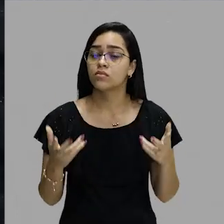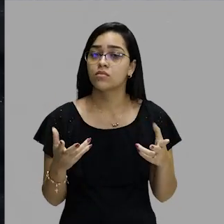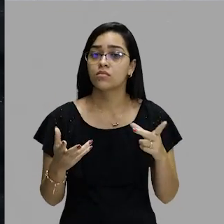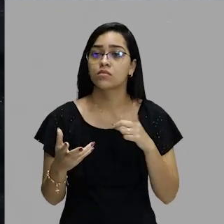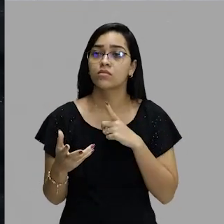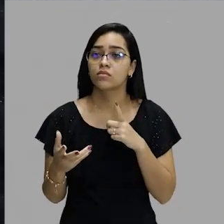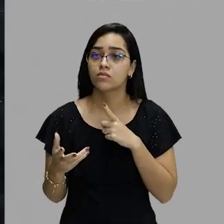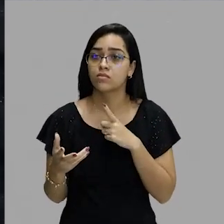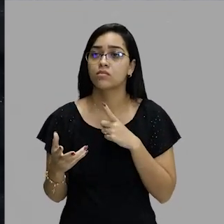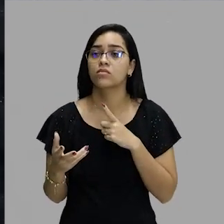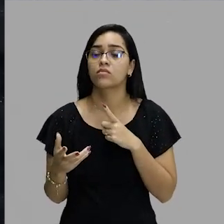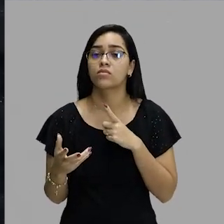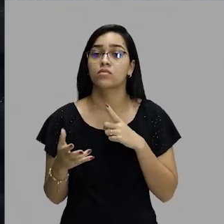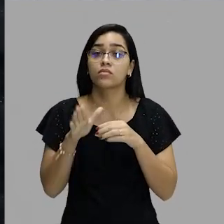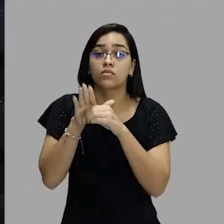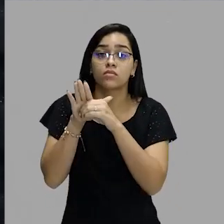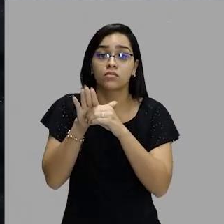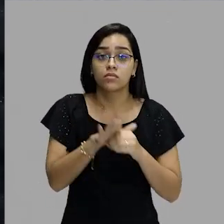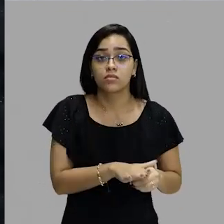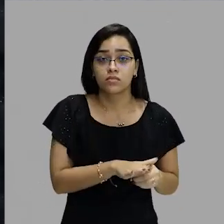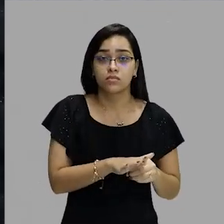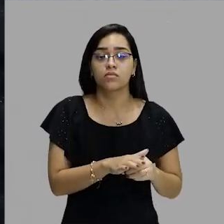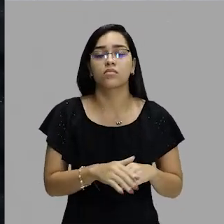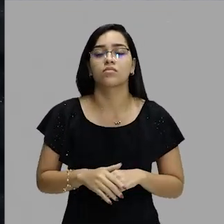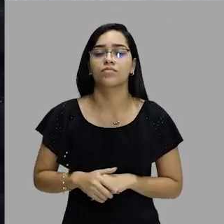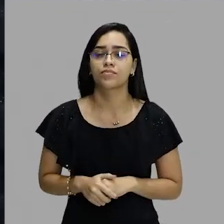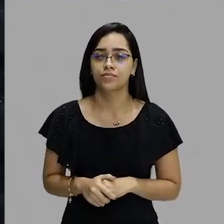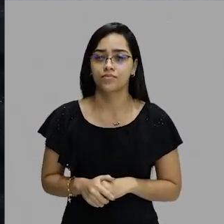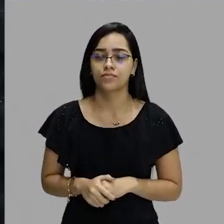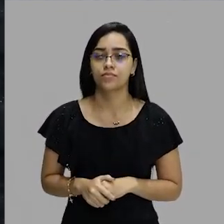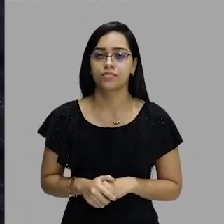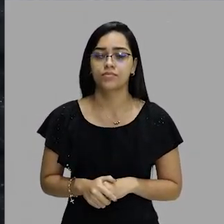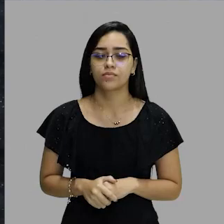forma, uma discriminação institucionalizada.